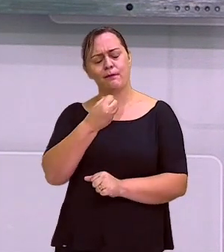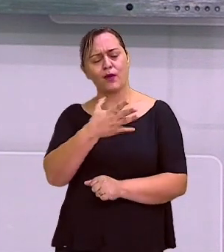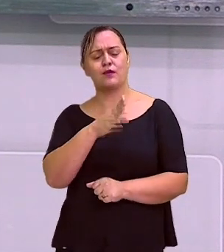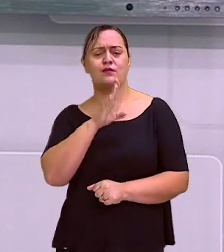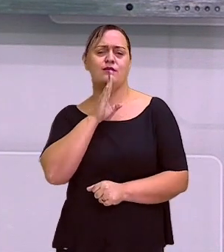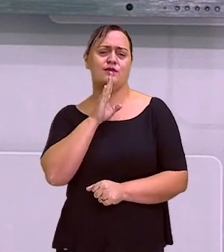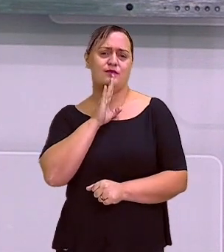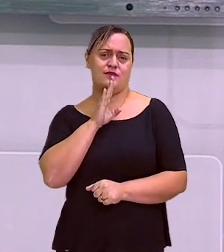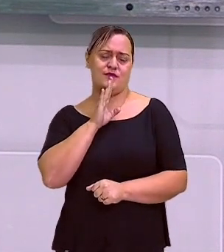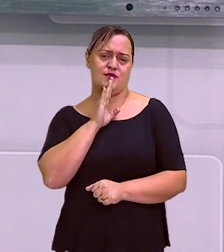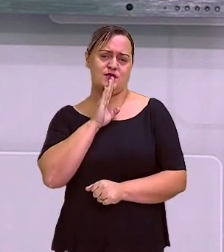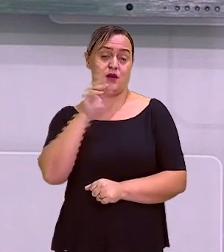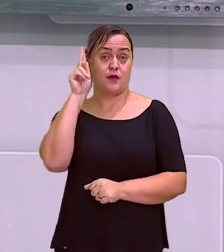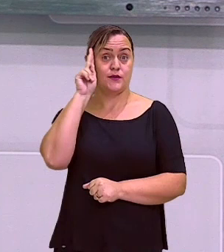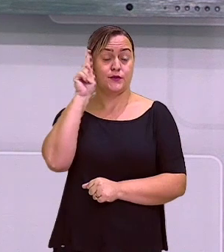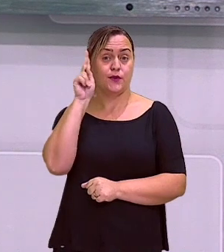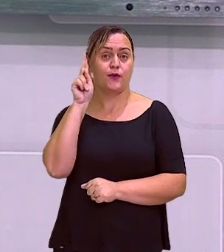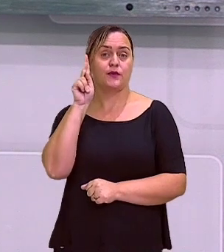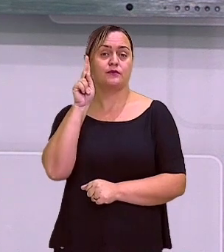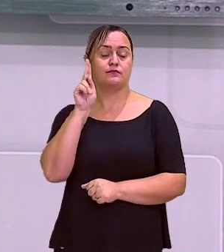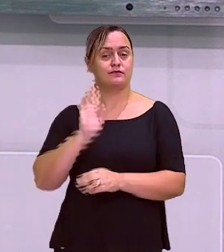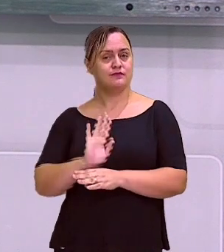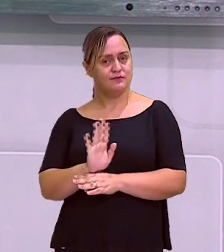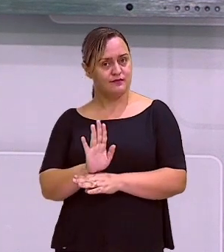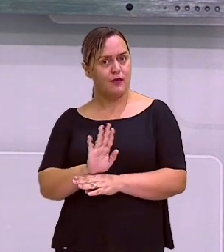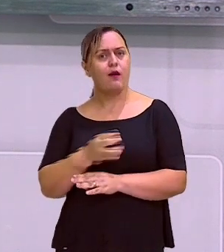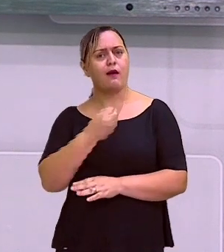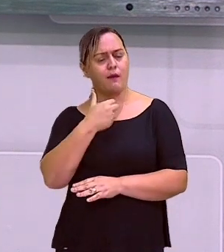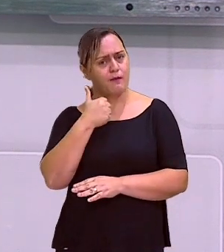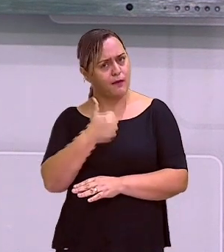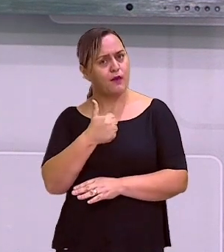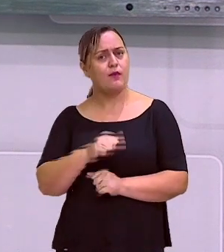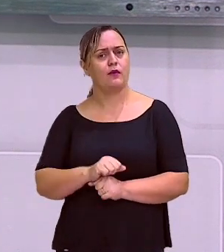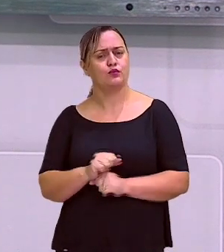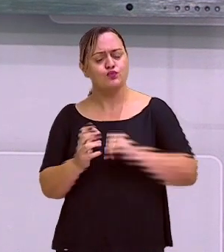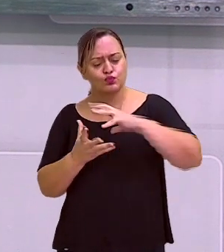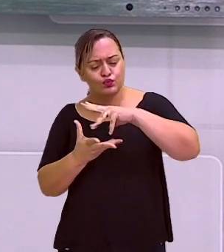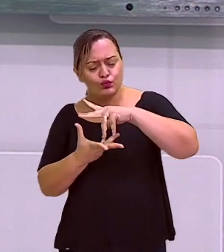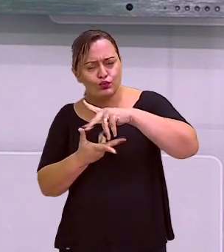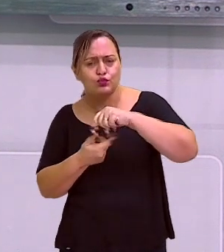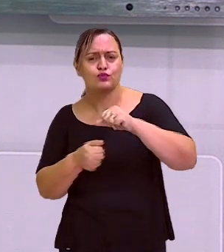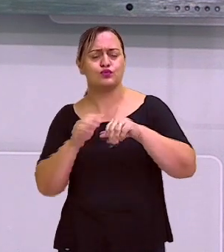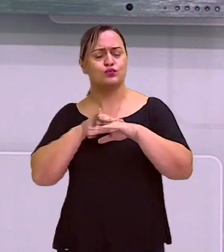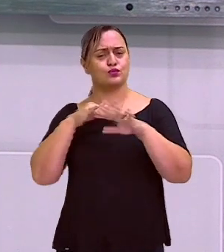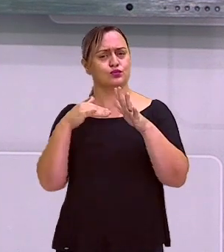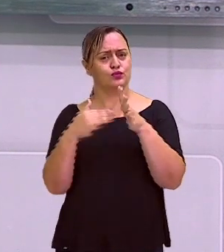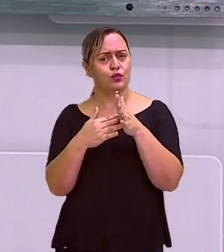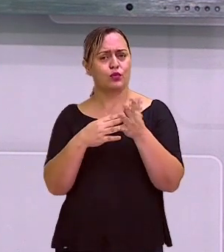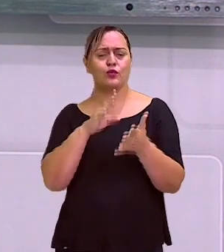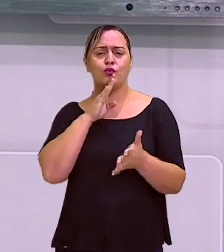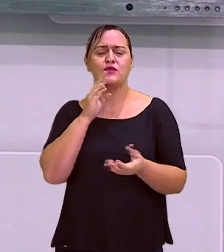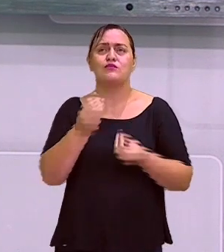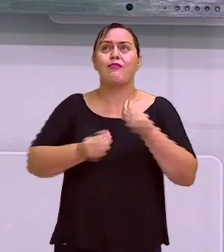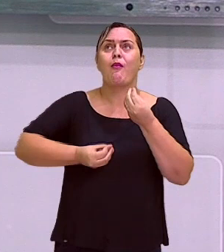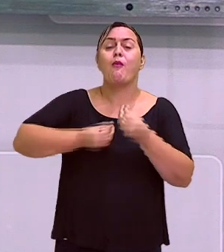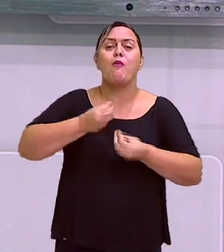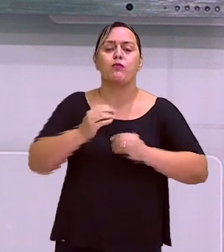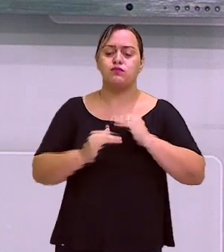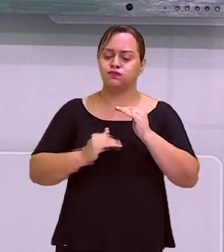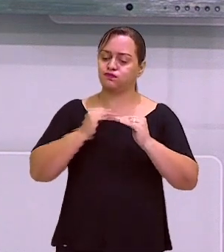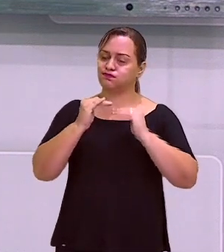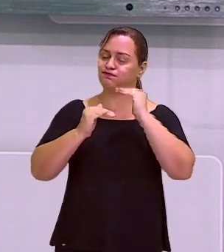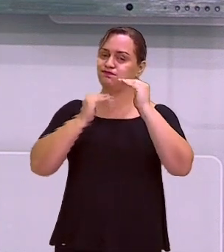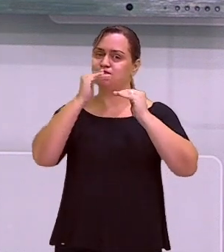conhecer essa história antiga do cinema mundial para que possamos entender a evolução hoje dos